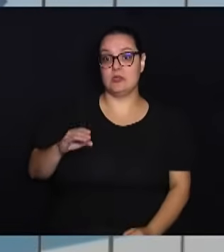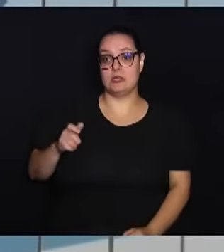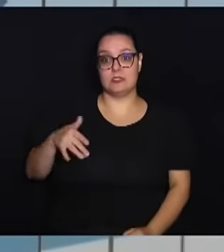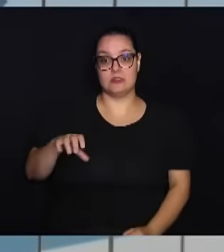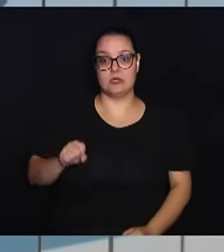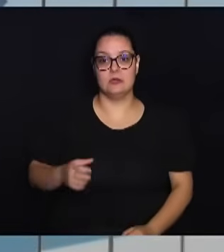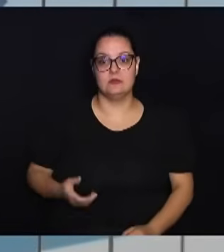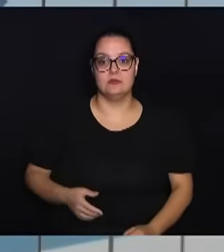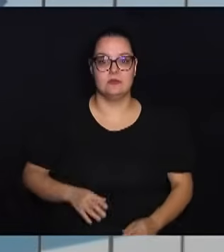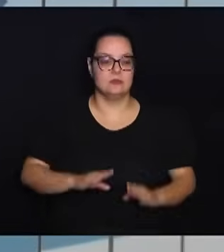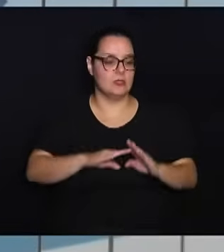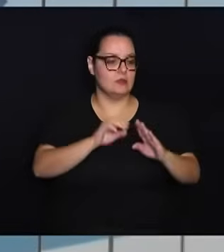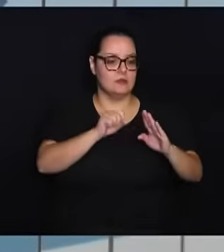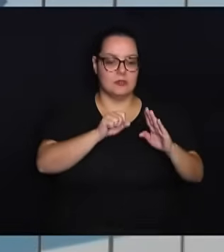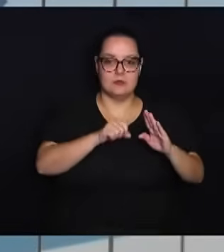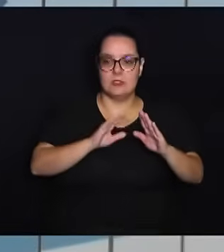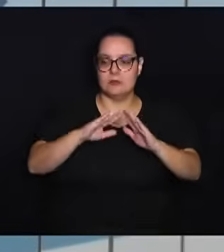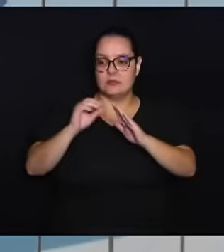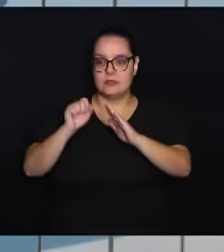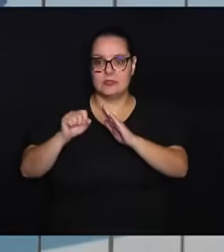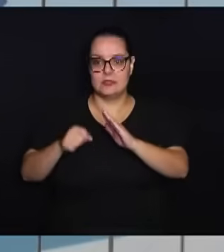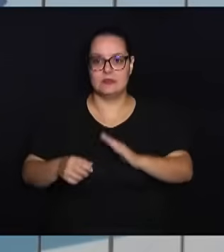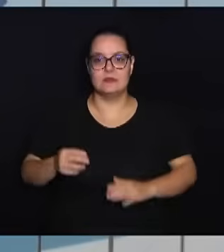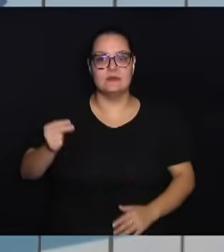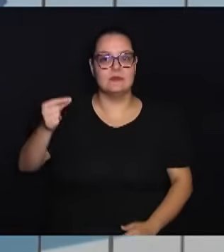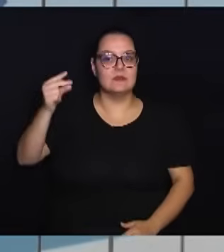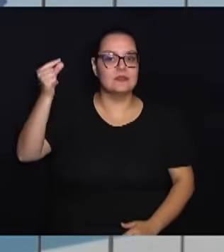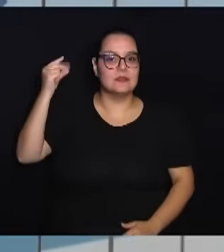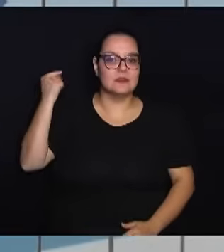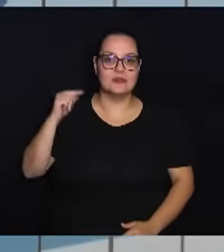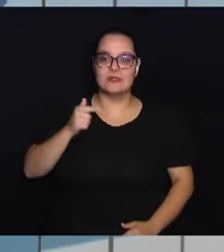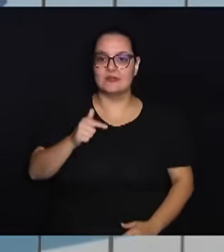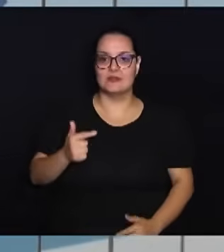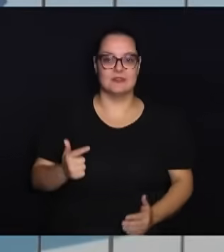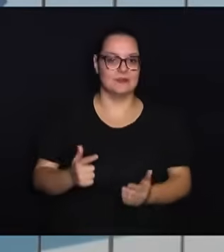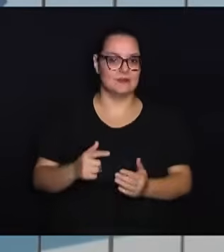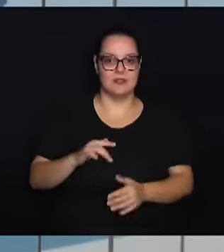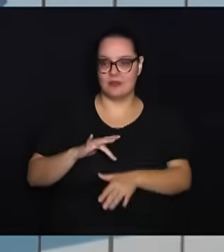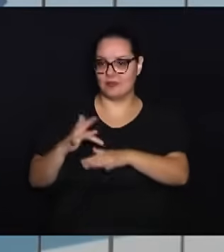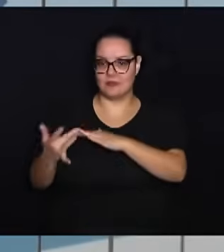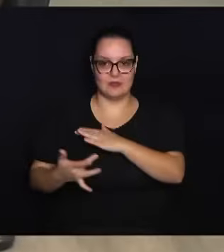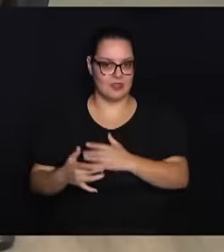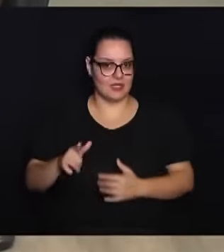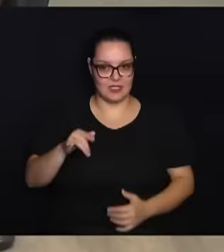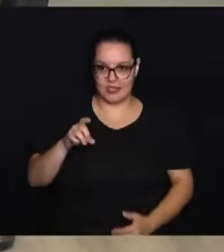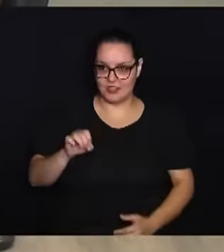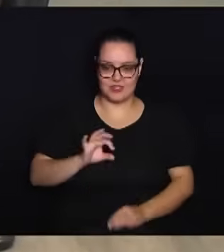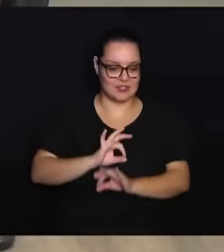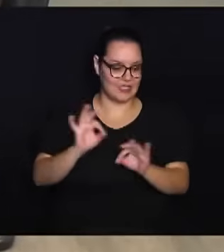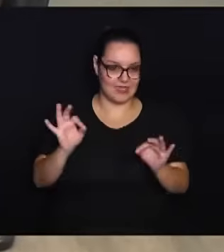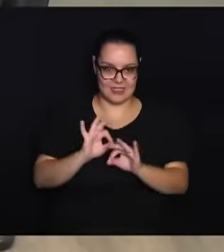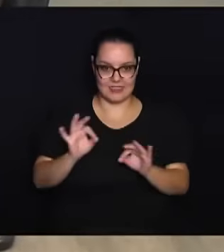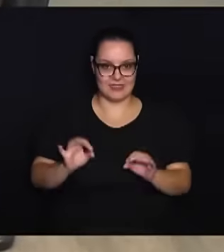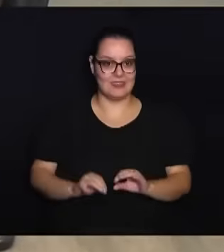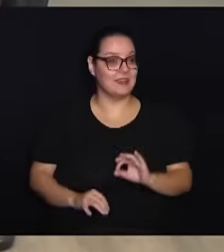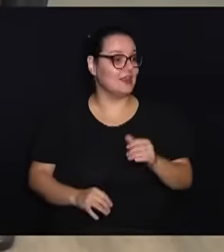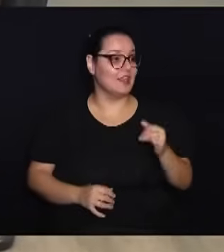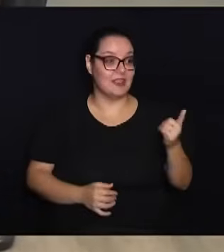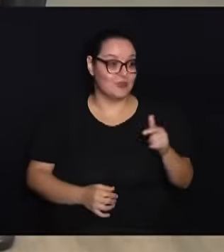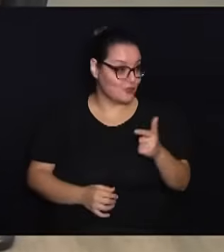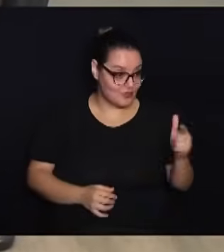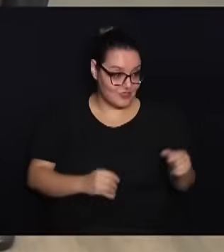batia de porta em porta mesmo. Aquele vendedor antigo. Não existia lead, não existia... Nada, né? Não existia nada. Internet